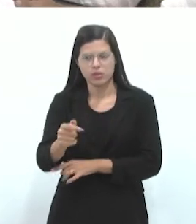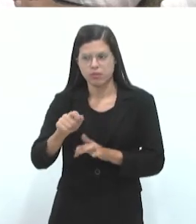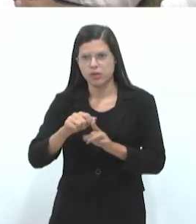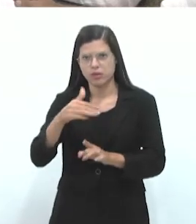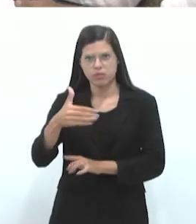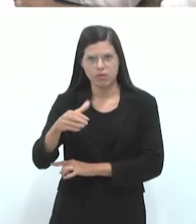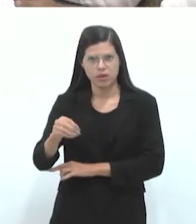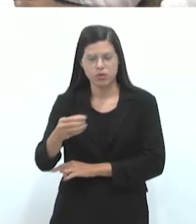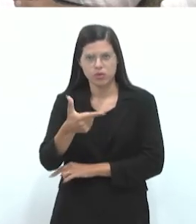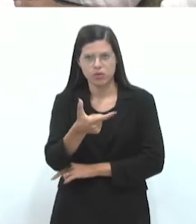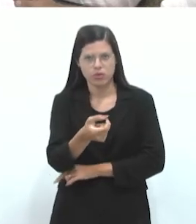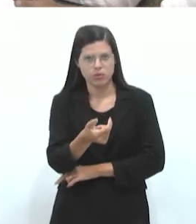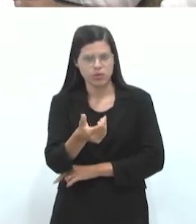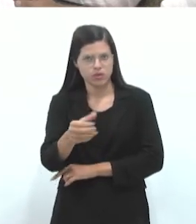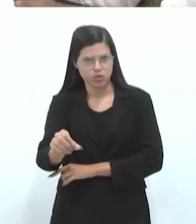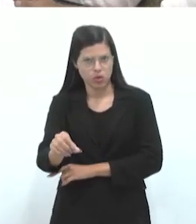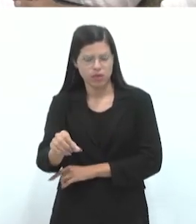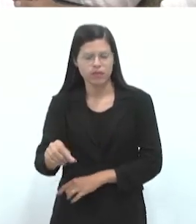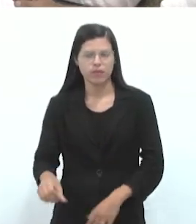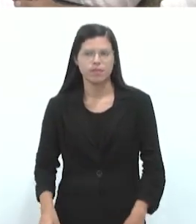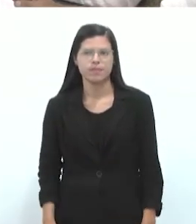realidade,